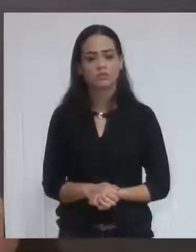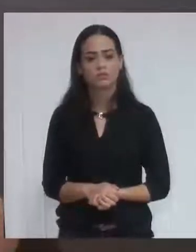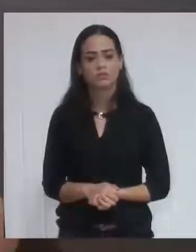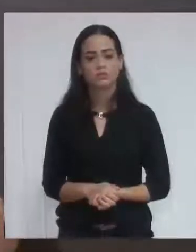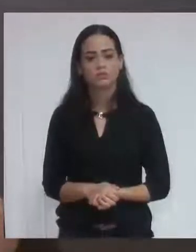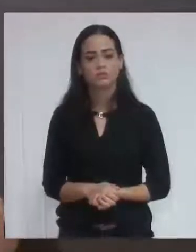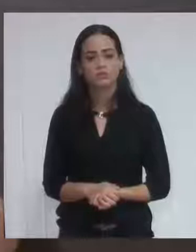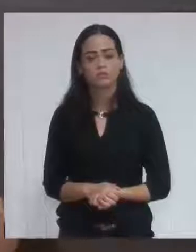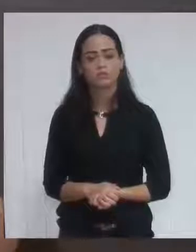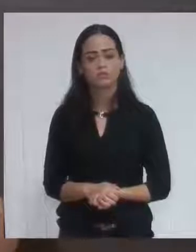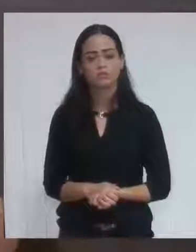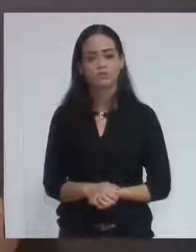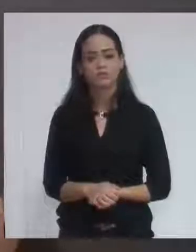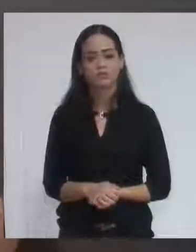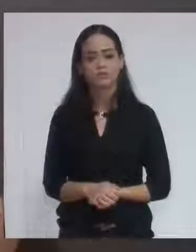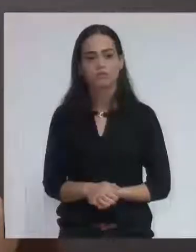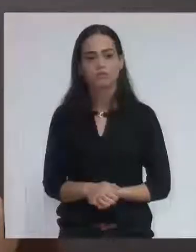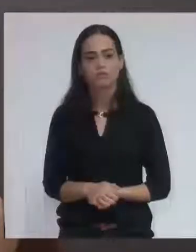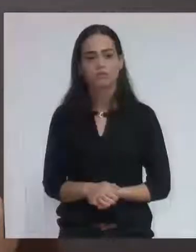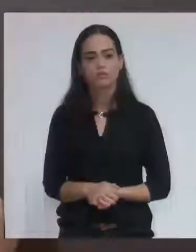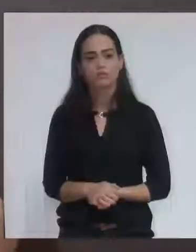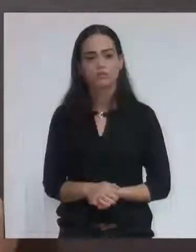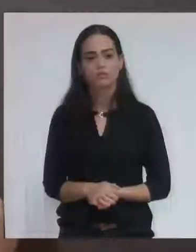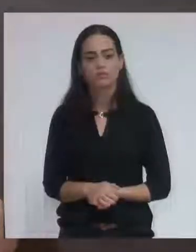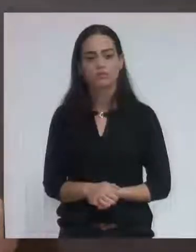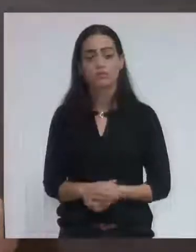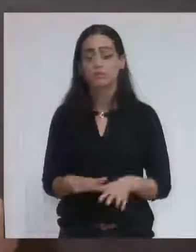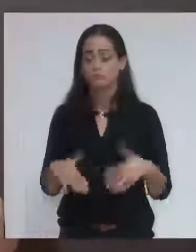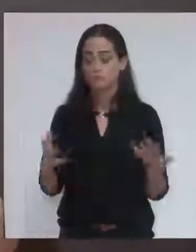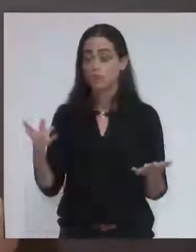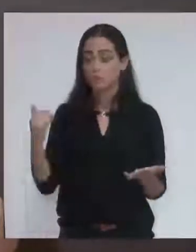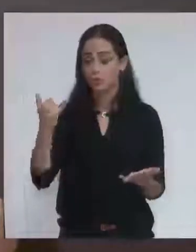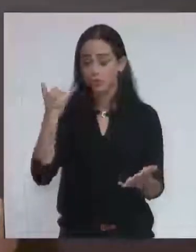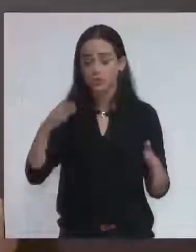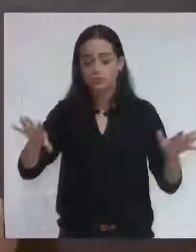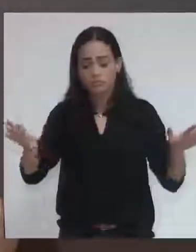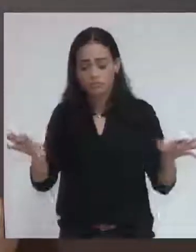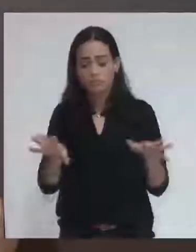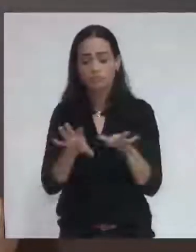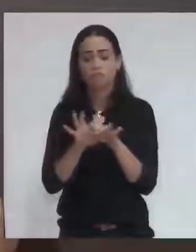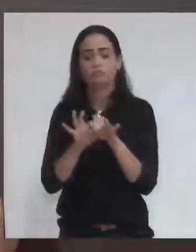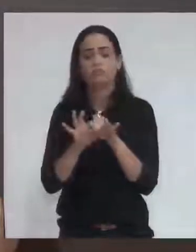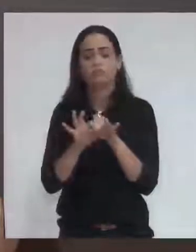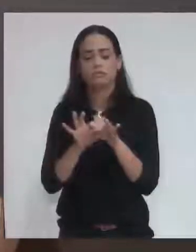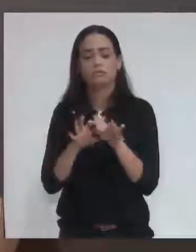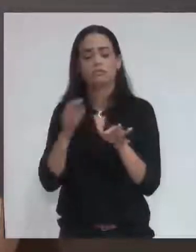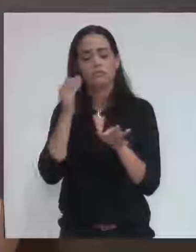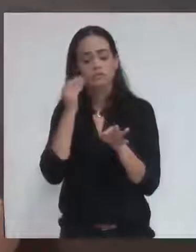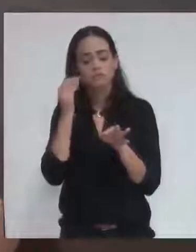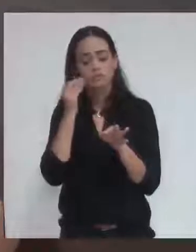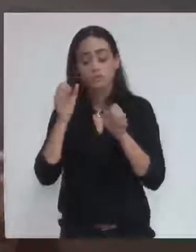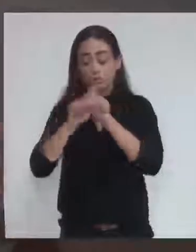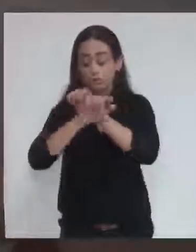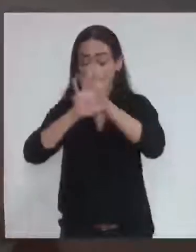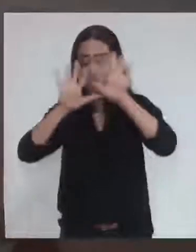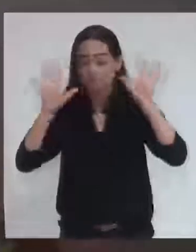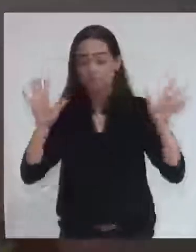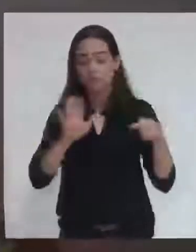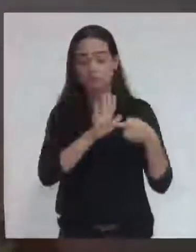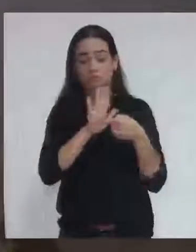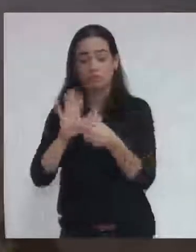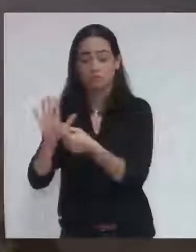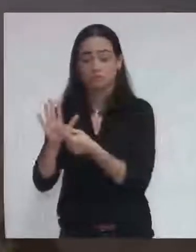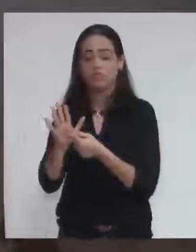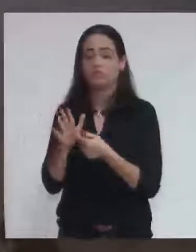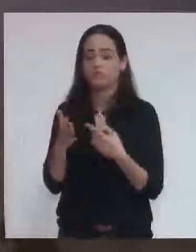A partir do momento que a gente une as pessoas e a gente busca uma nova transparência, a gente tem um caminho importante. Então, aqui,